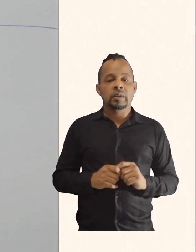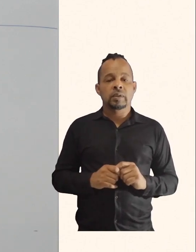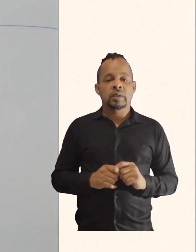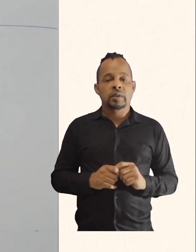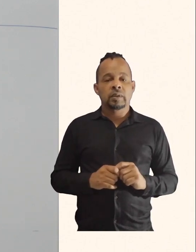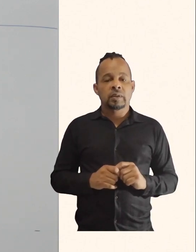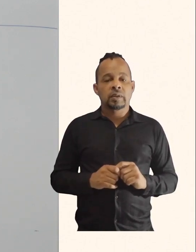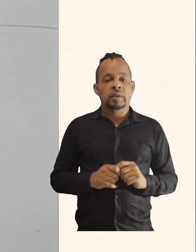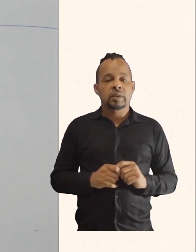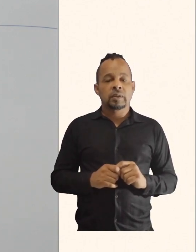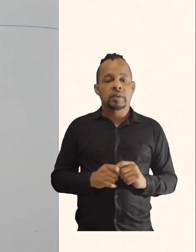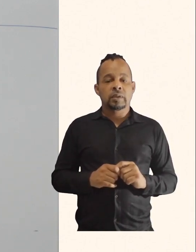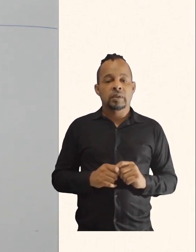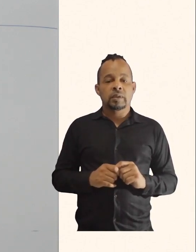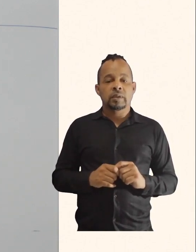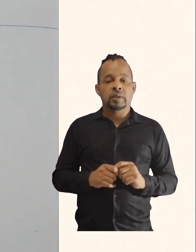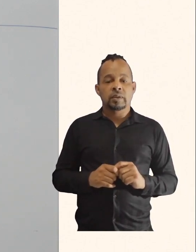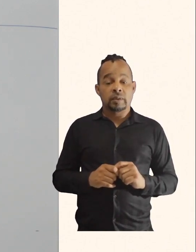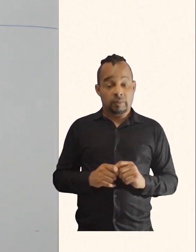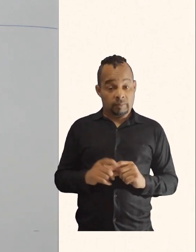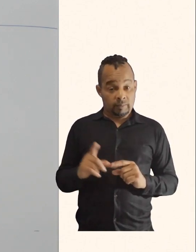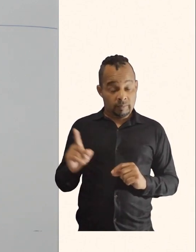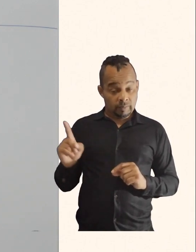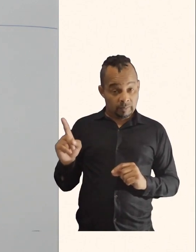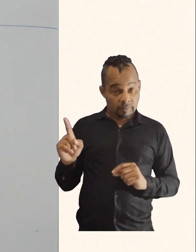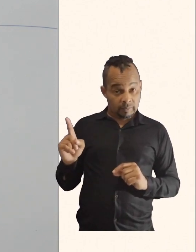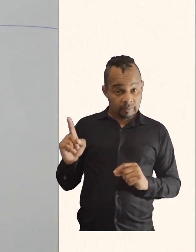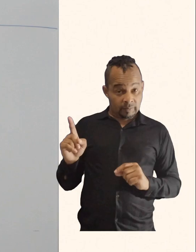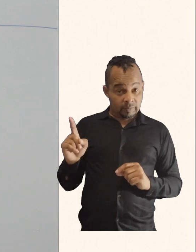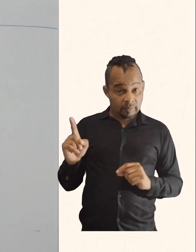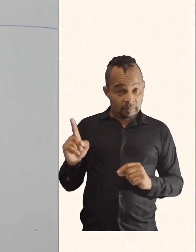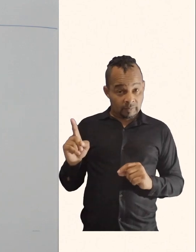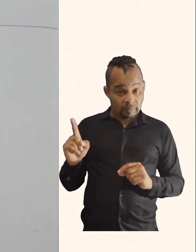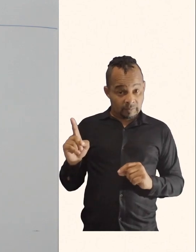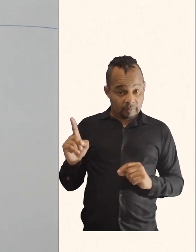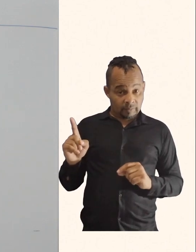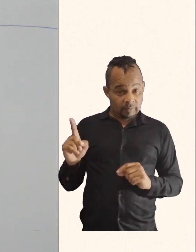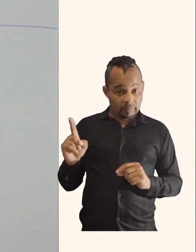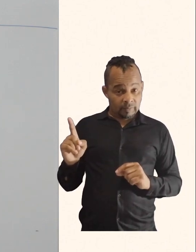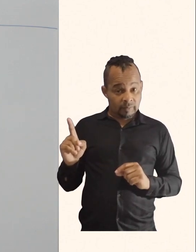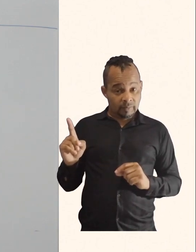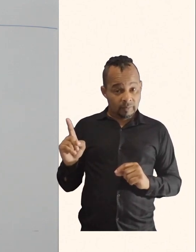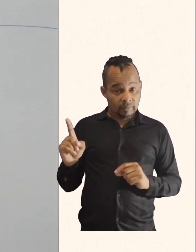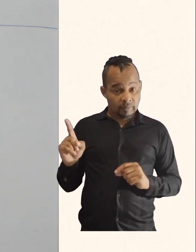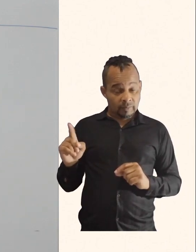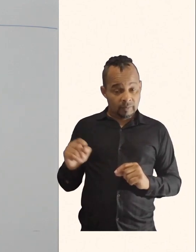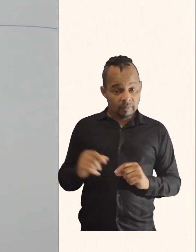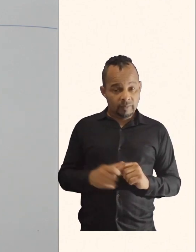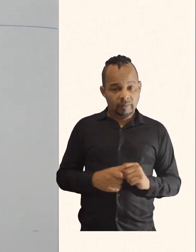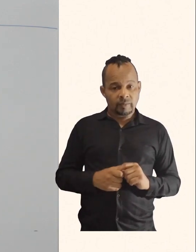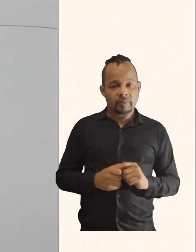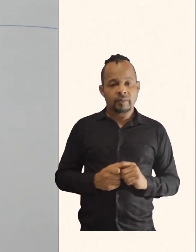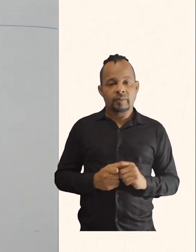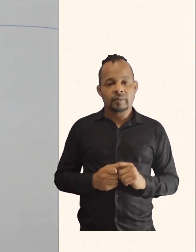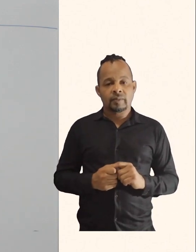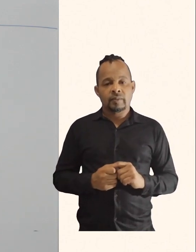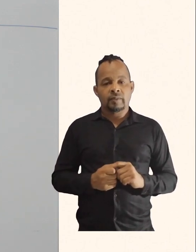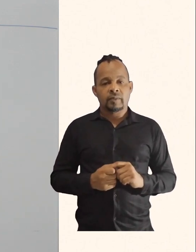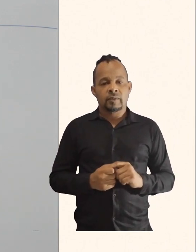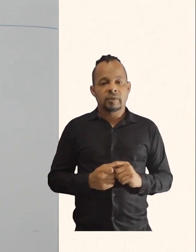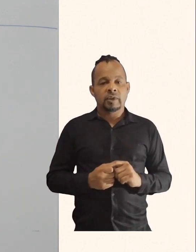da integral, é a integral sobre C2 de B até